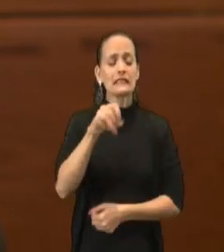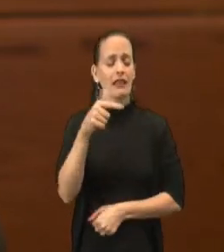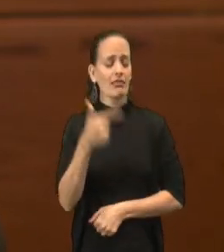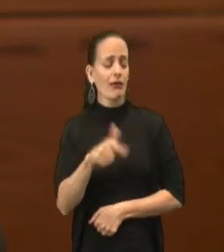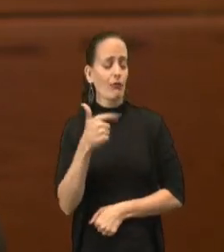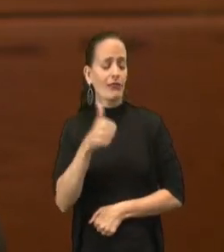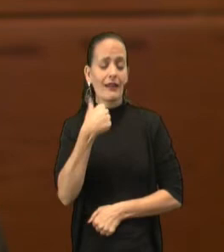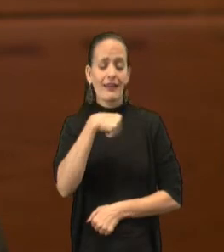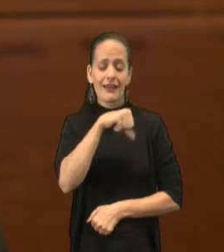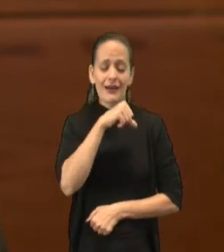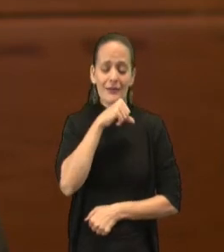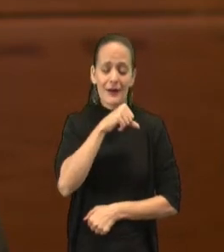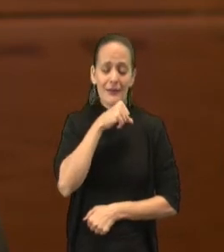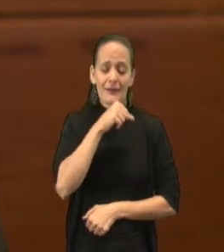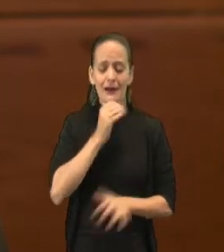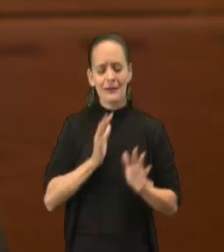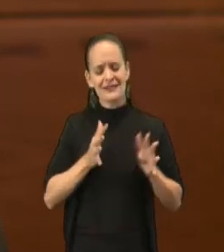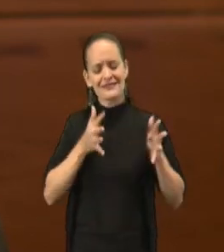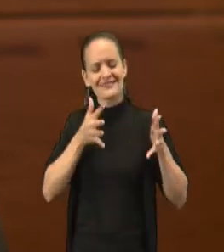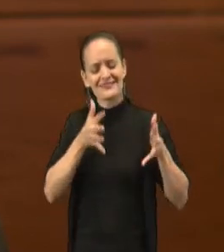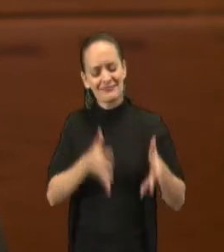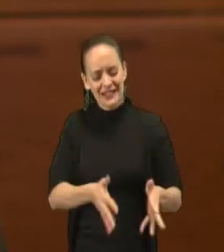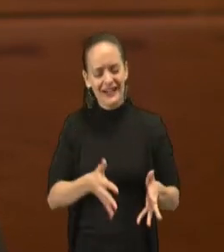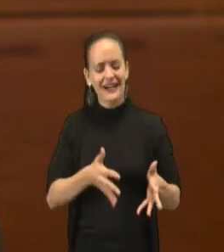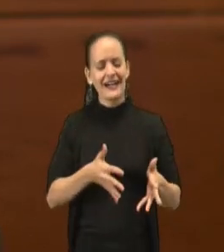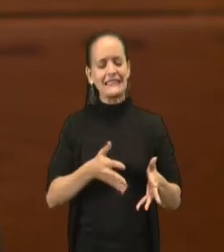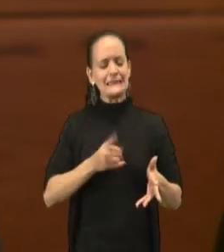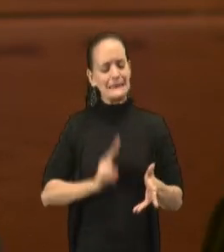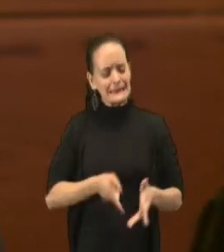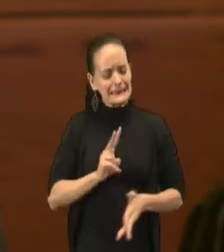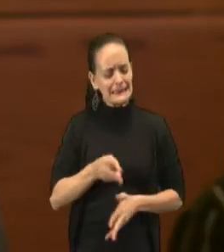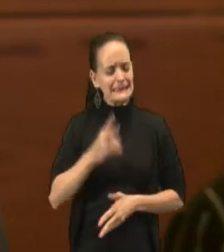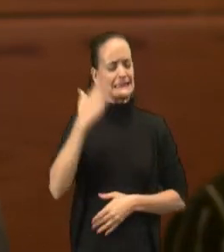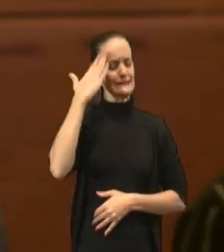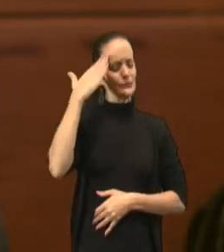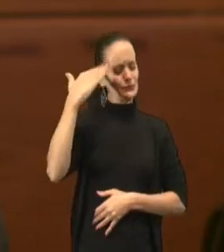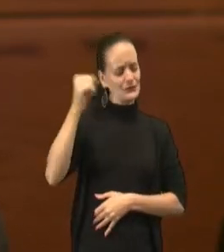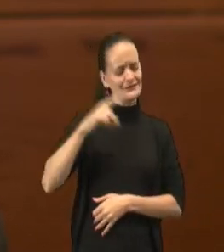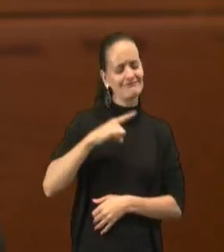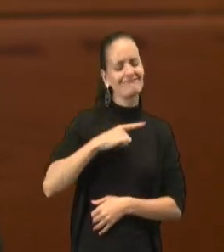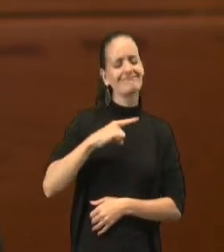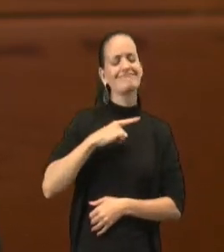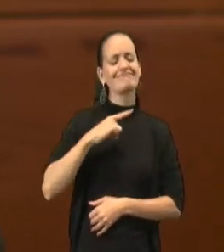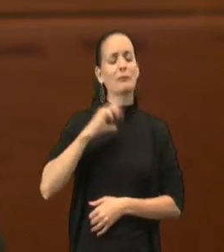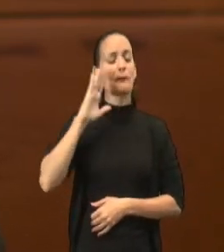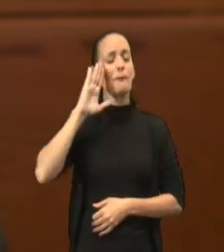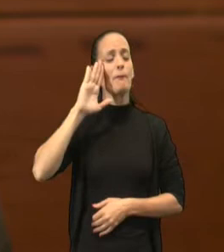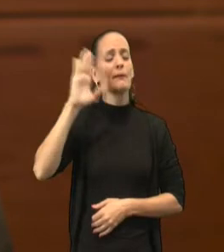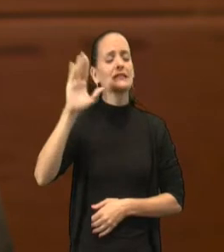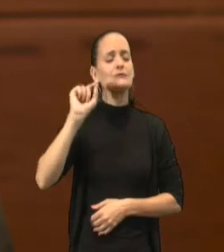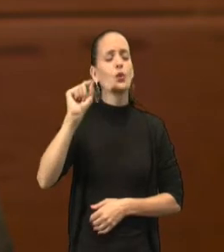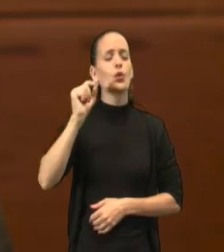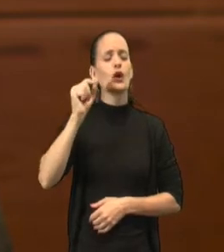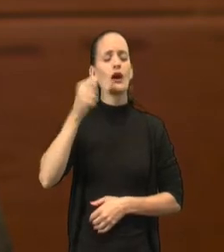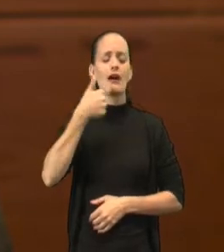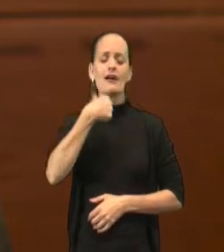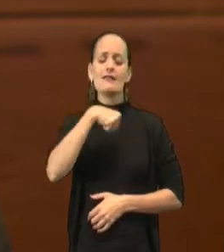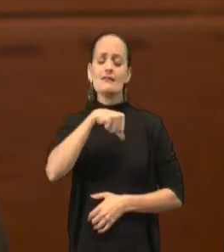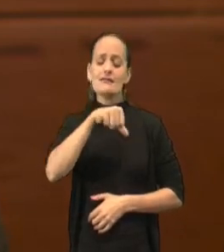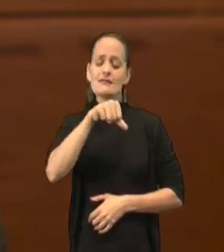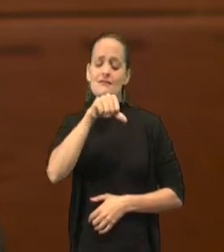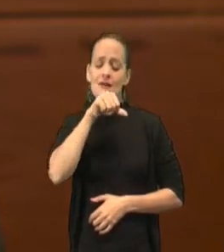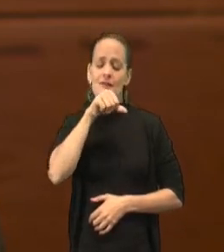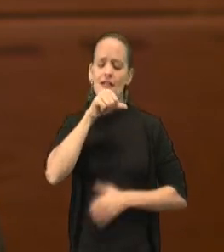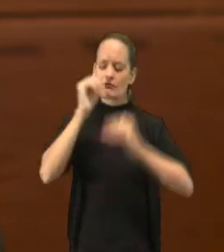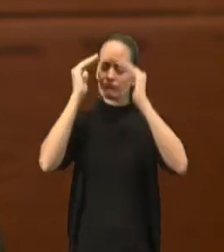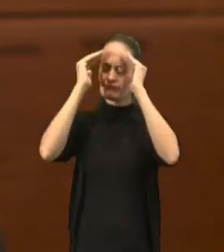a participação ativa, precisa e sábia dessas mulheres, principalmente estas mulheres que temem